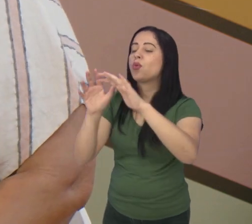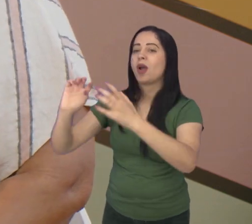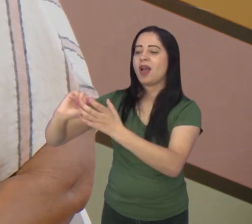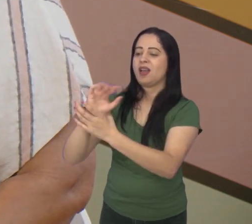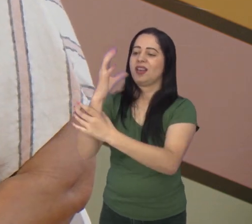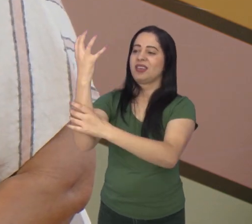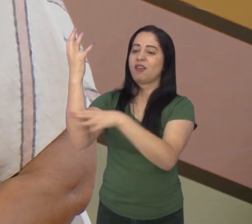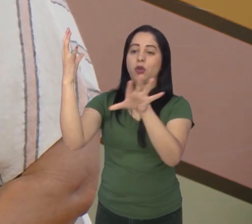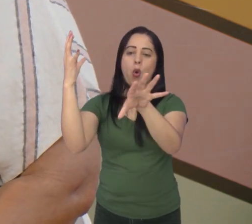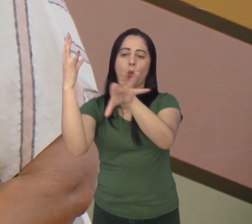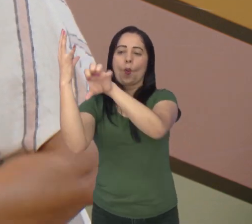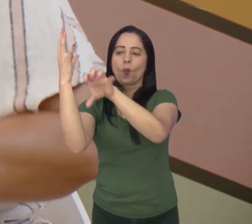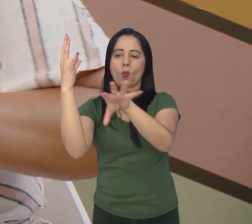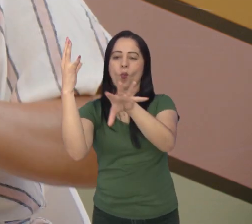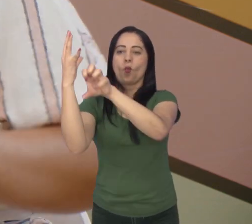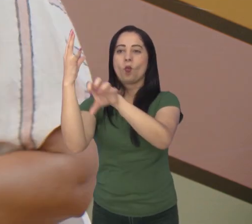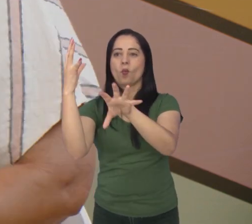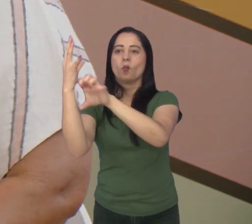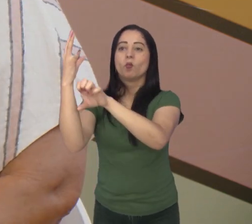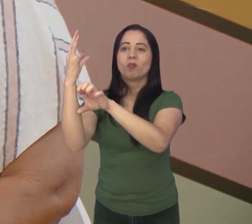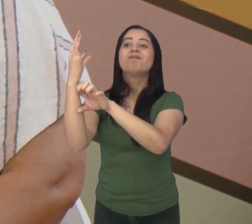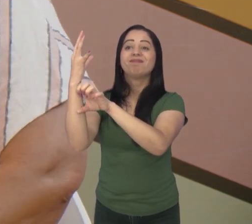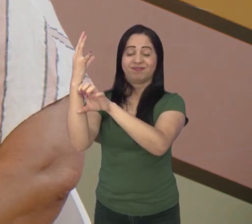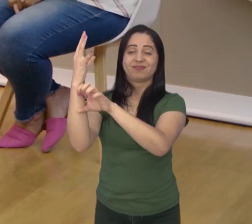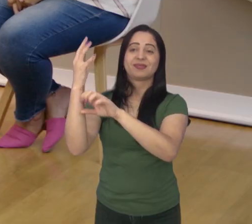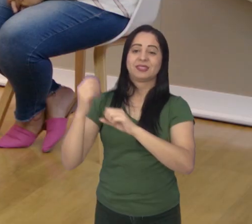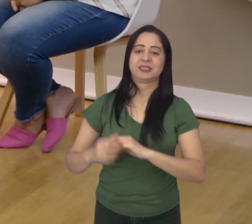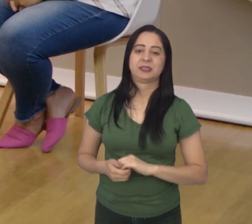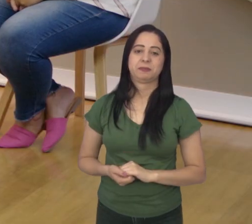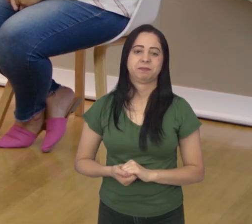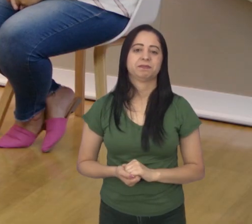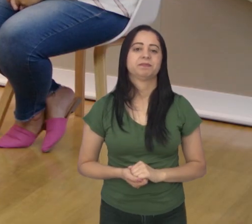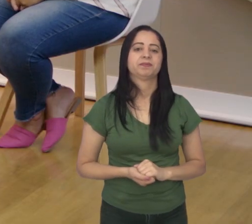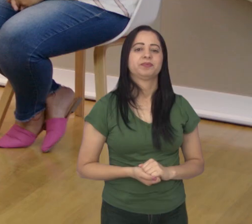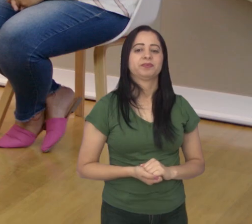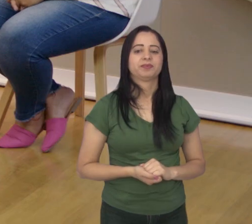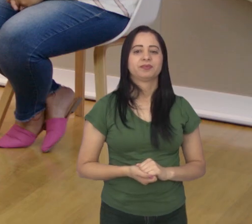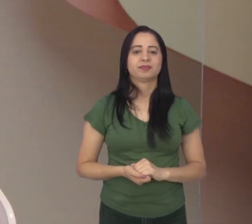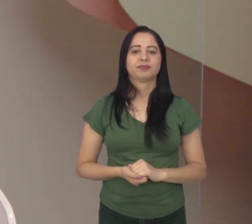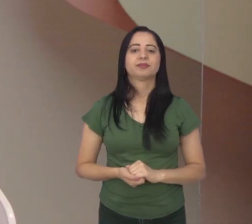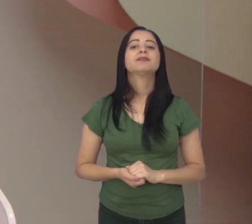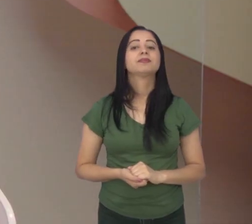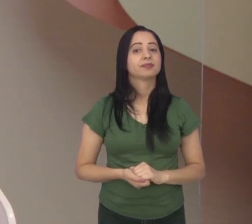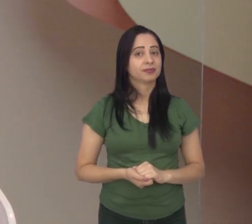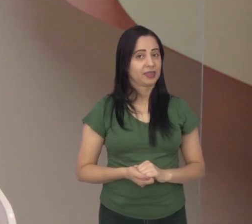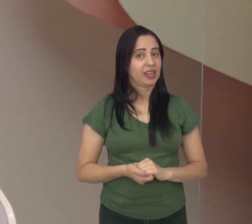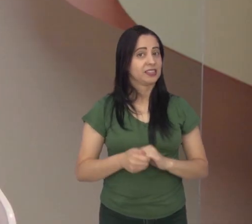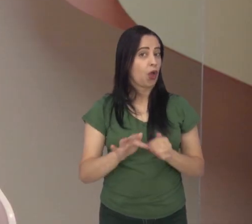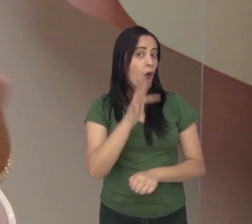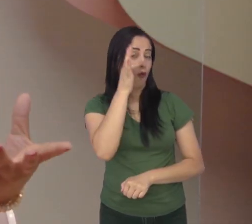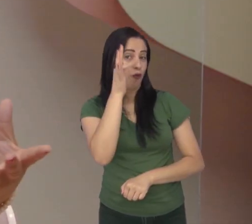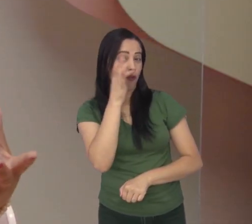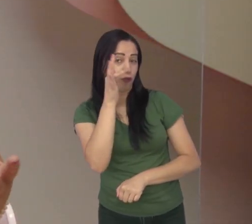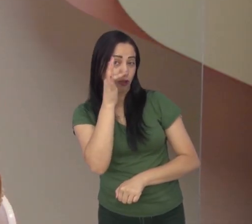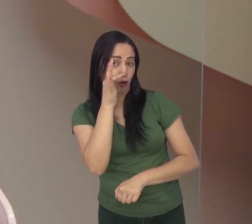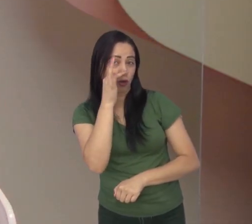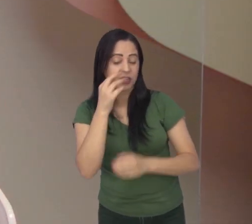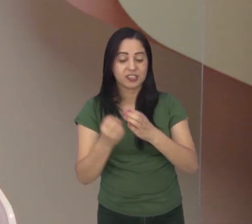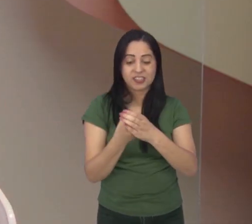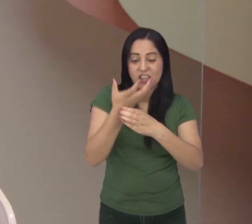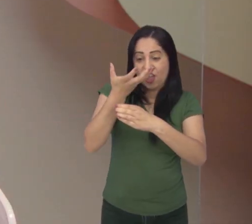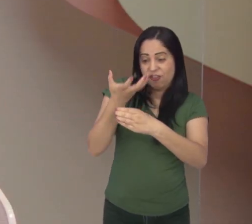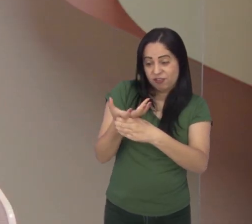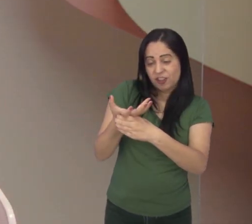fazendo a adubação da planta a partir da natureza, ela mesma se encarrega. Ótimo! Bom, e além das flores, as plantas como folhagem